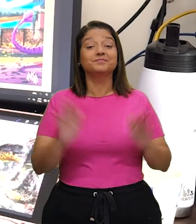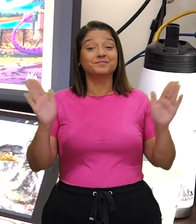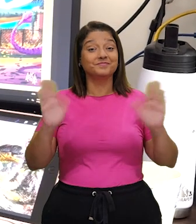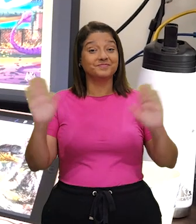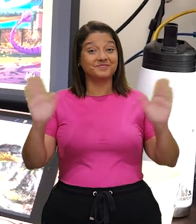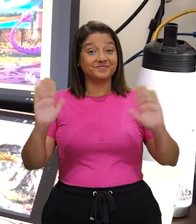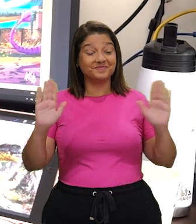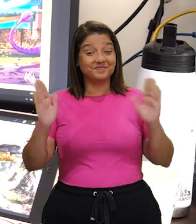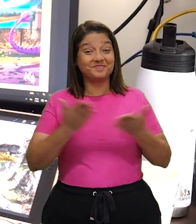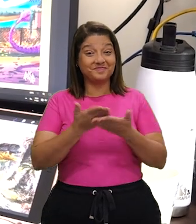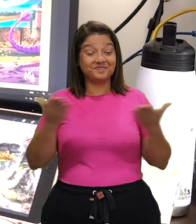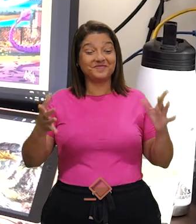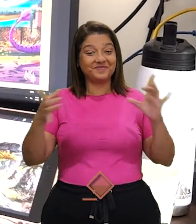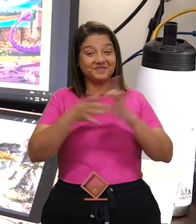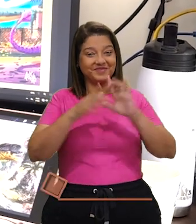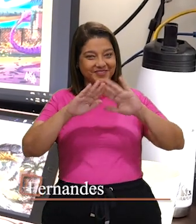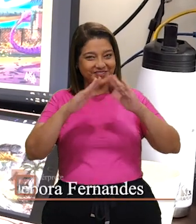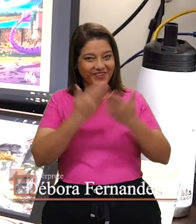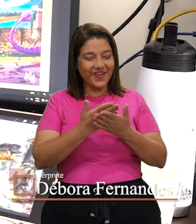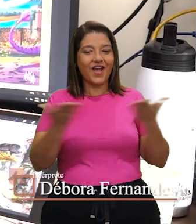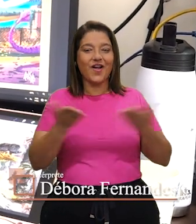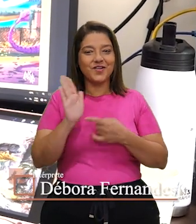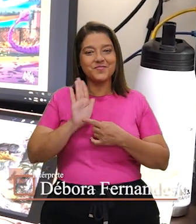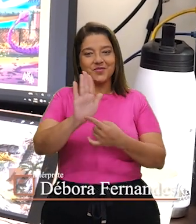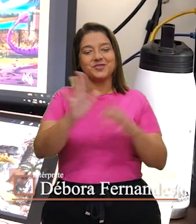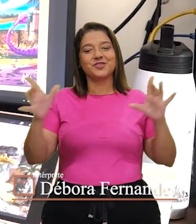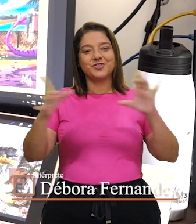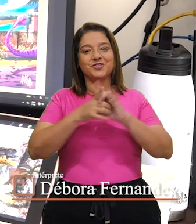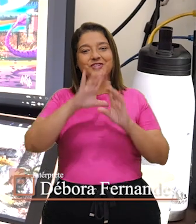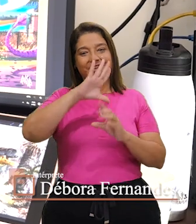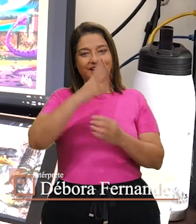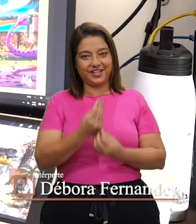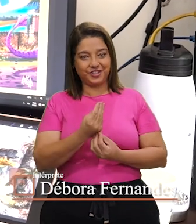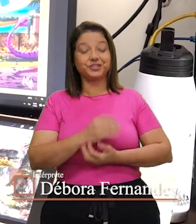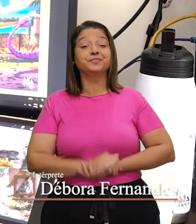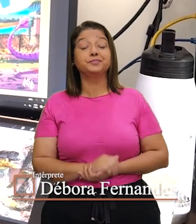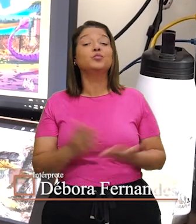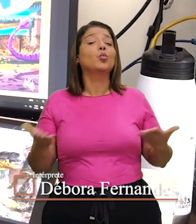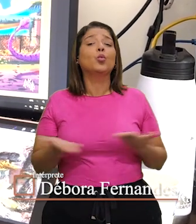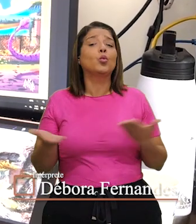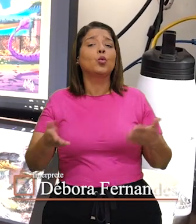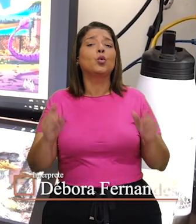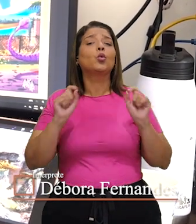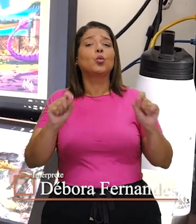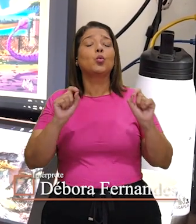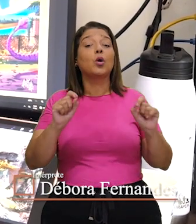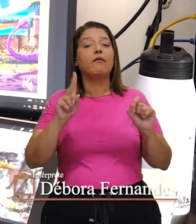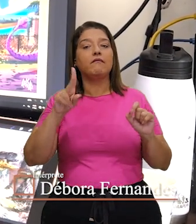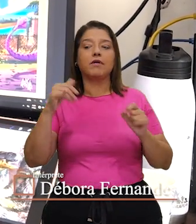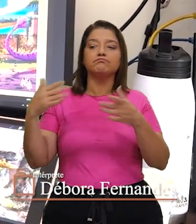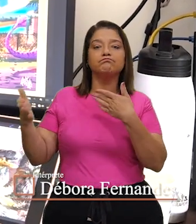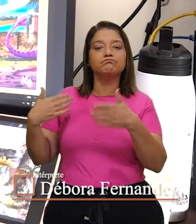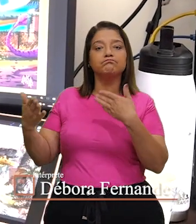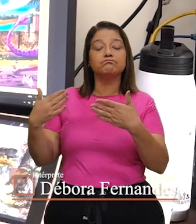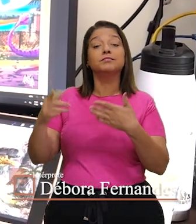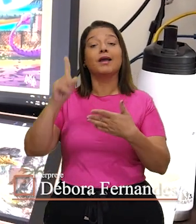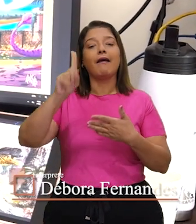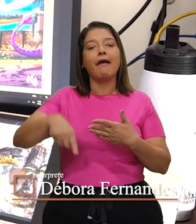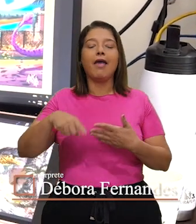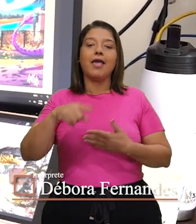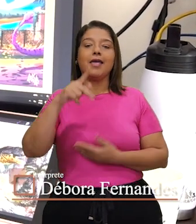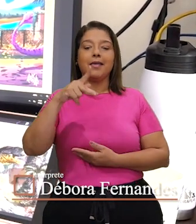Olá pessoal do Conexão escola Esse é o quadro conectarte no programa de hoje nós vamos conversar sobre